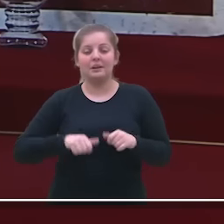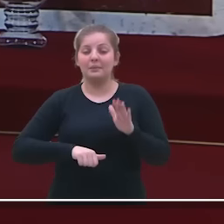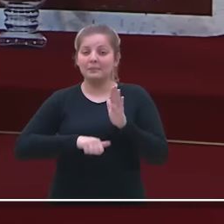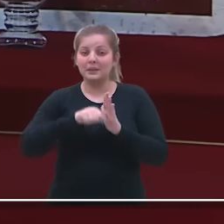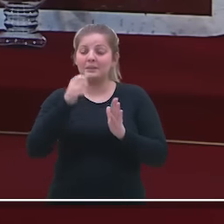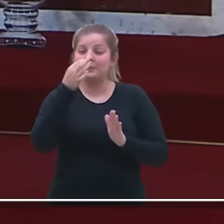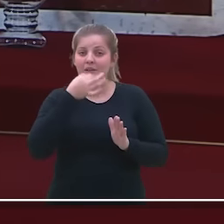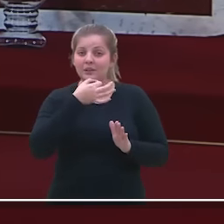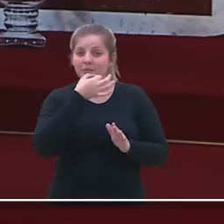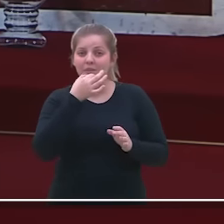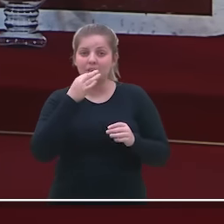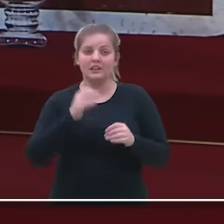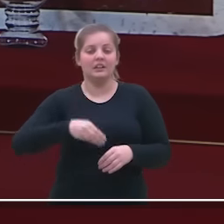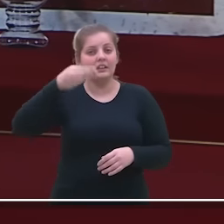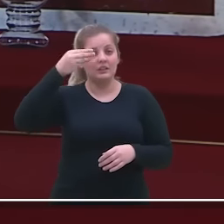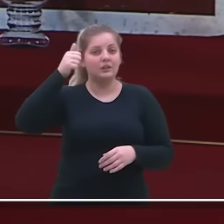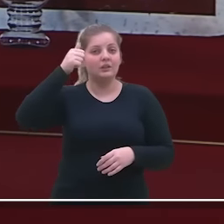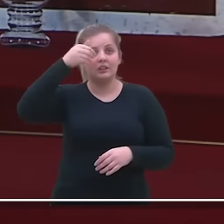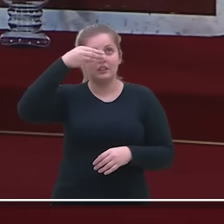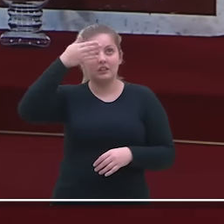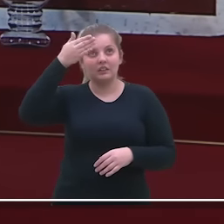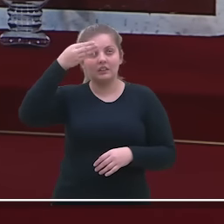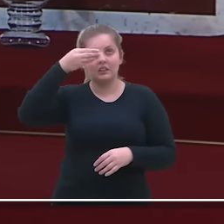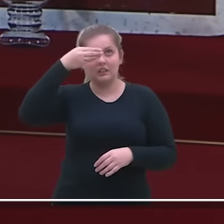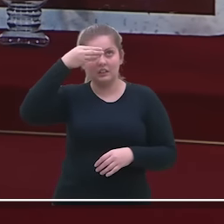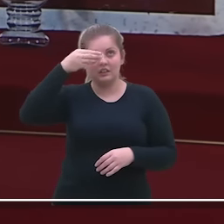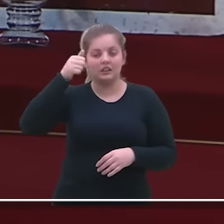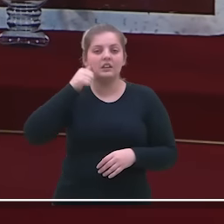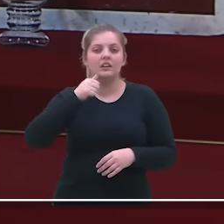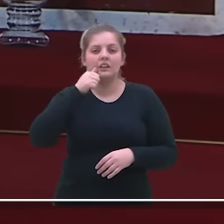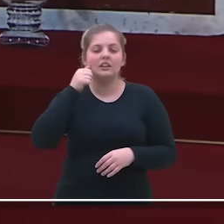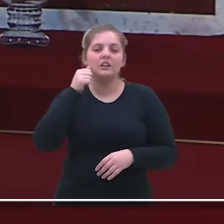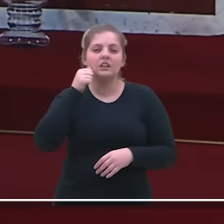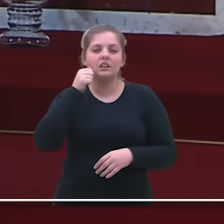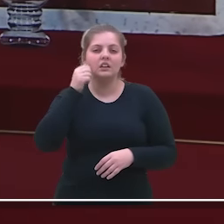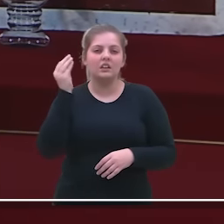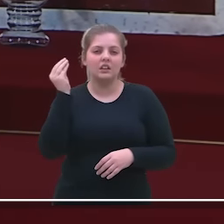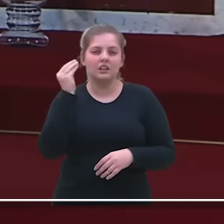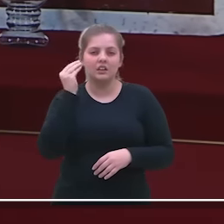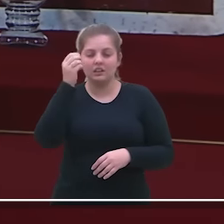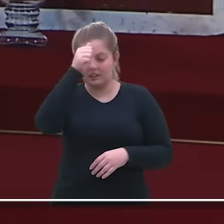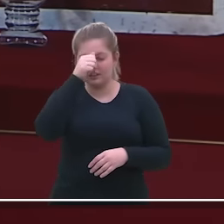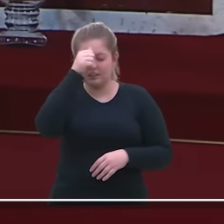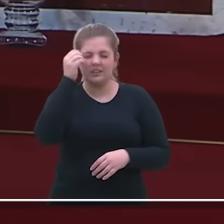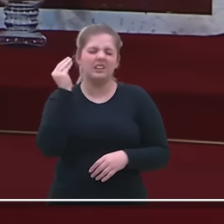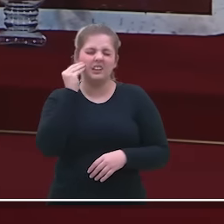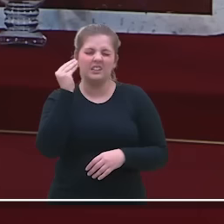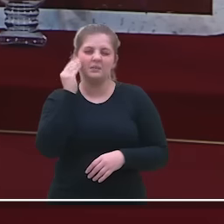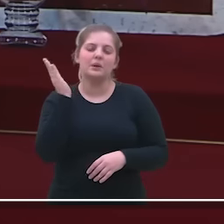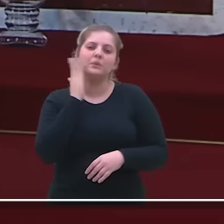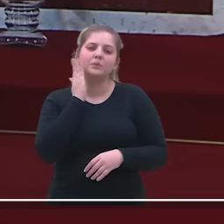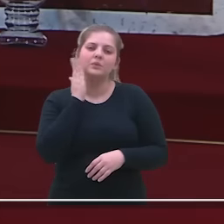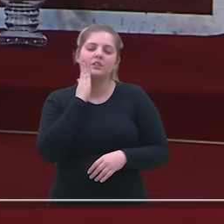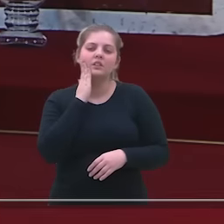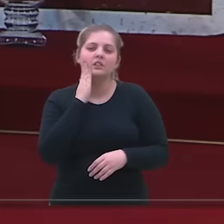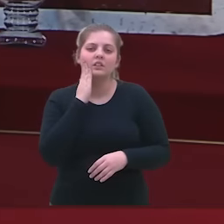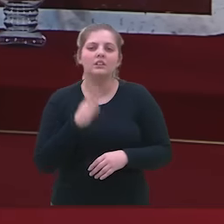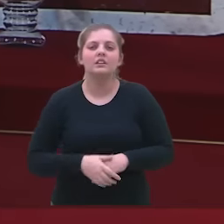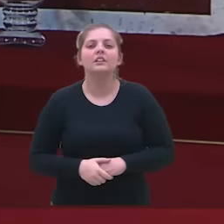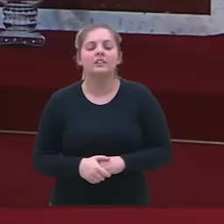comunhão Crisma haverá um hiato enorme e um esvaziamento